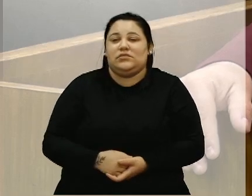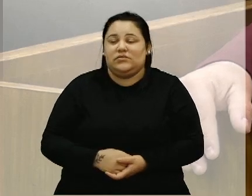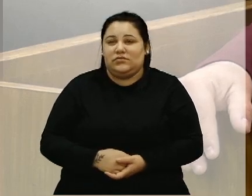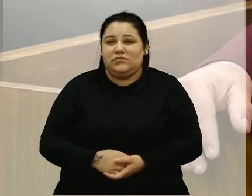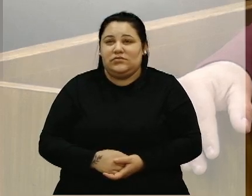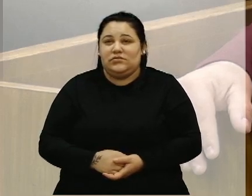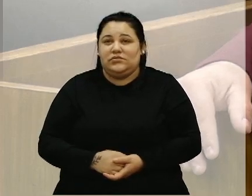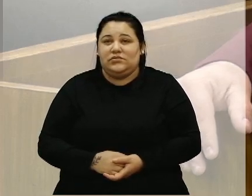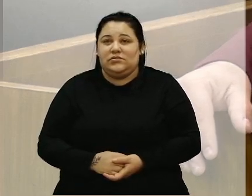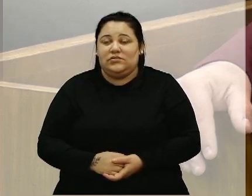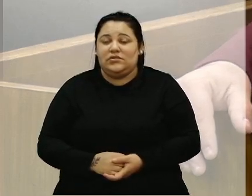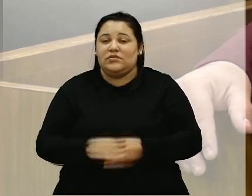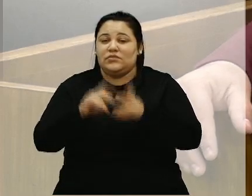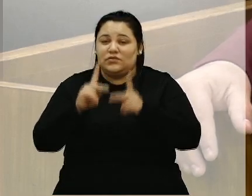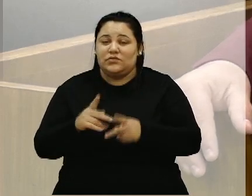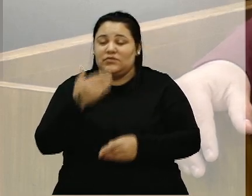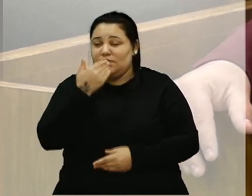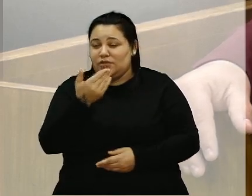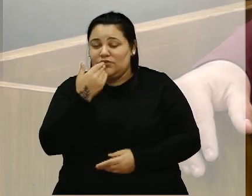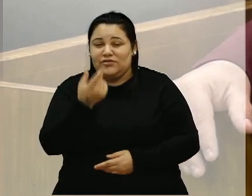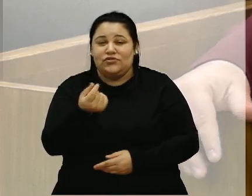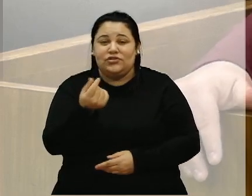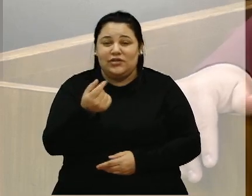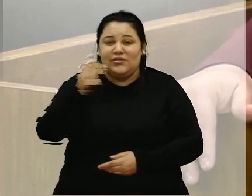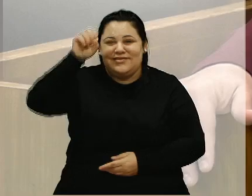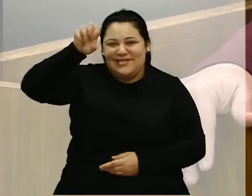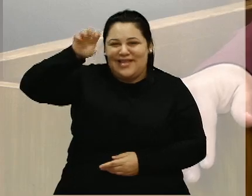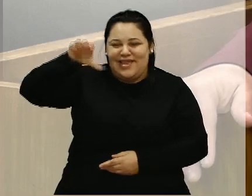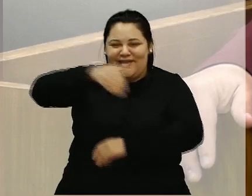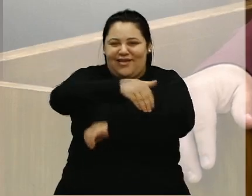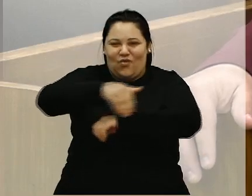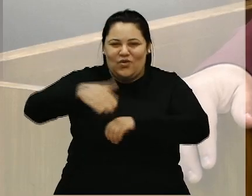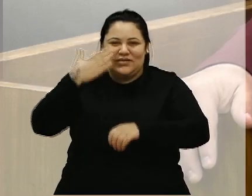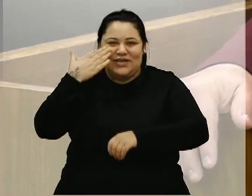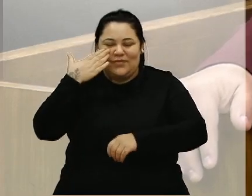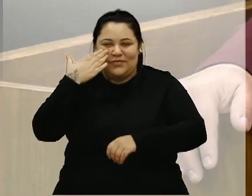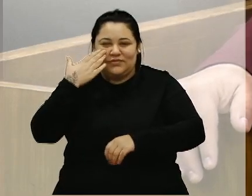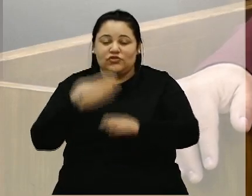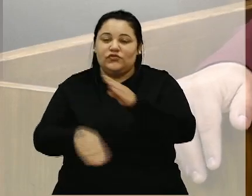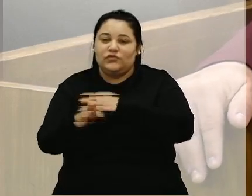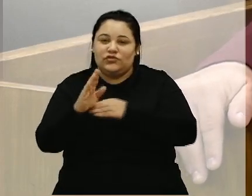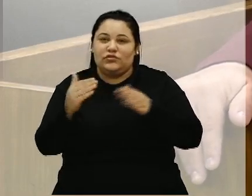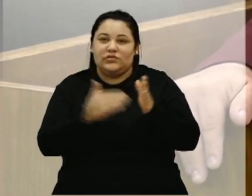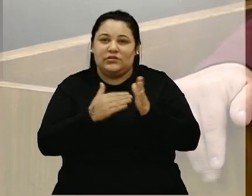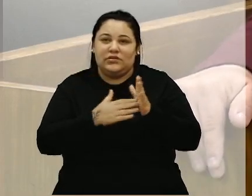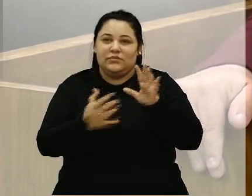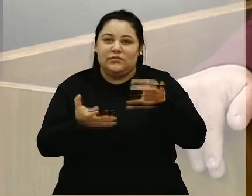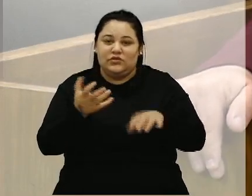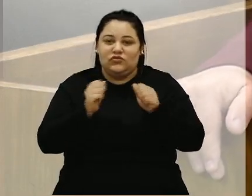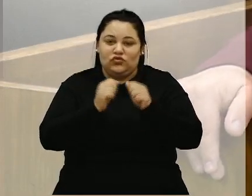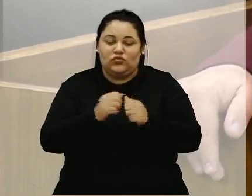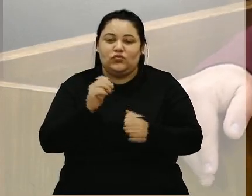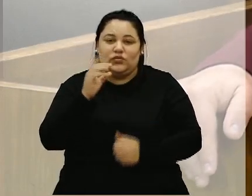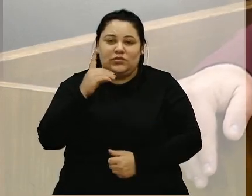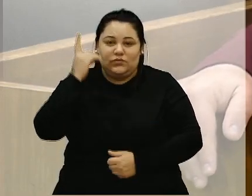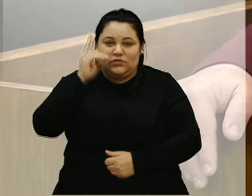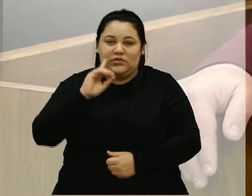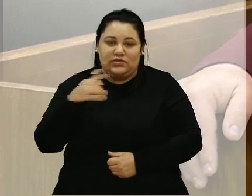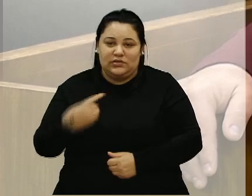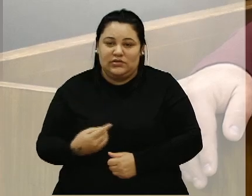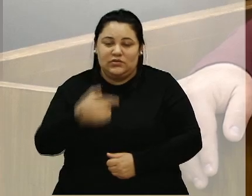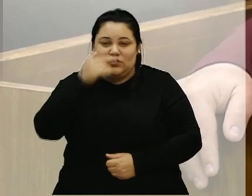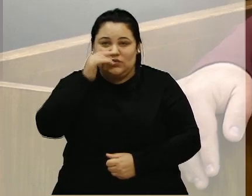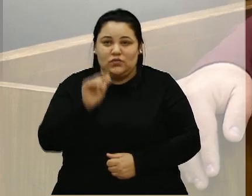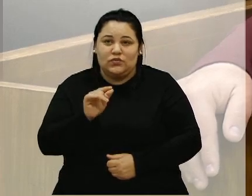ficarem mendigando em sinaleiras, pedindo dinheiro para se alimentar, nós fomos a Brasília, através da deputada Denise, que conseguiu canalizar